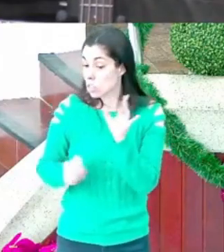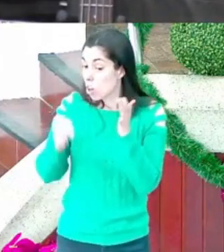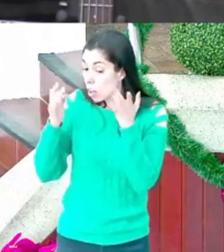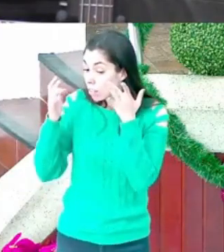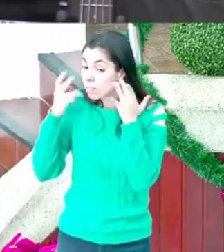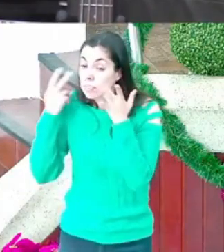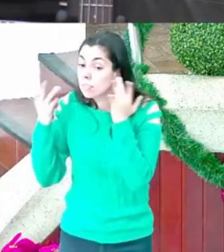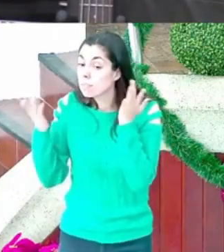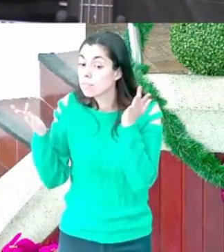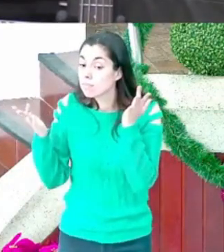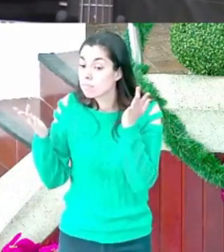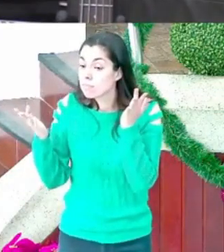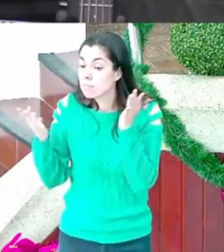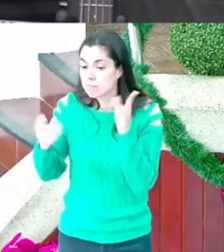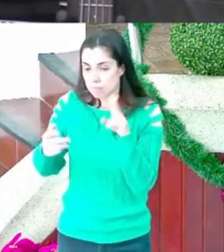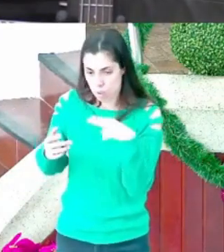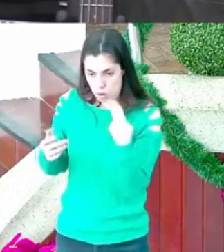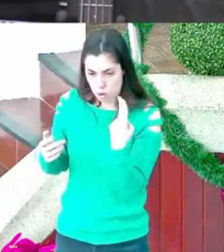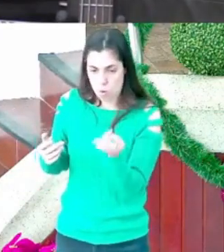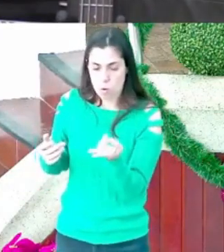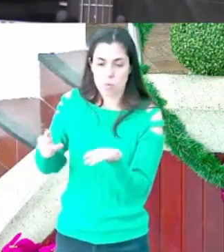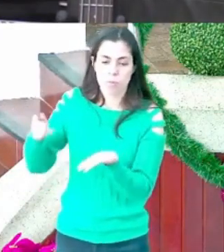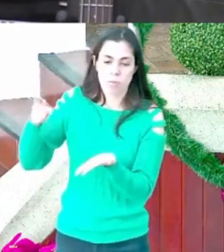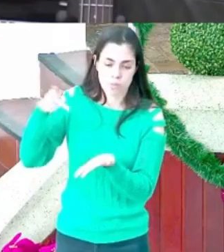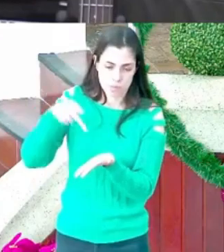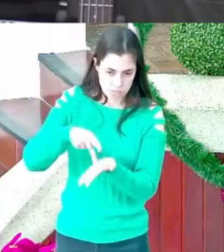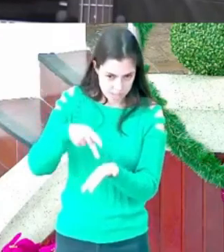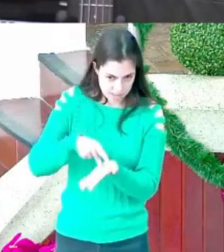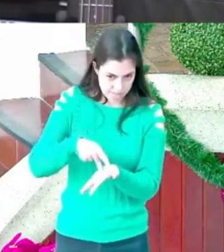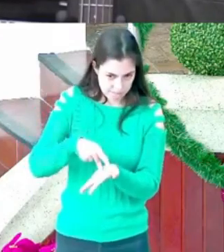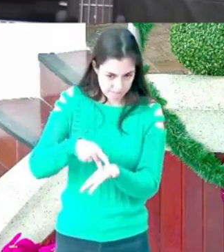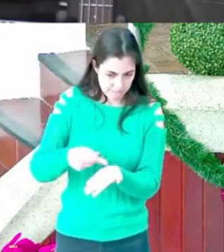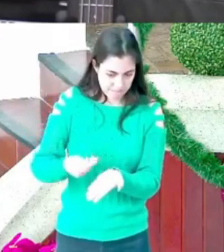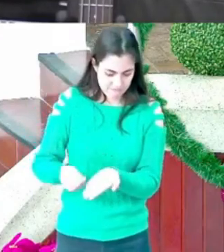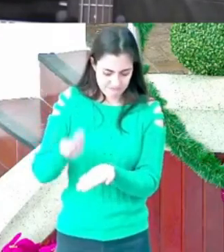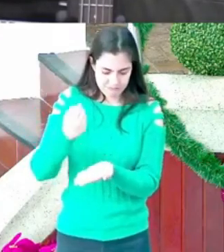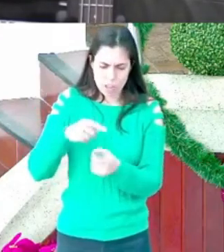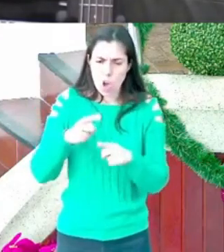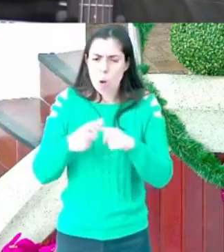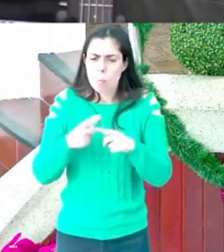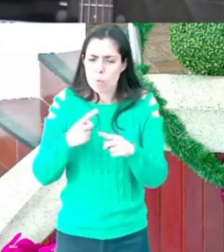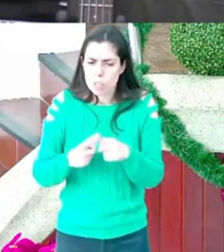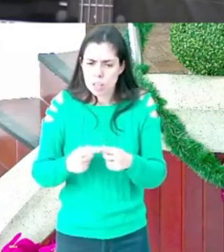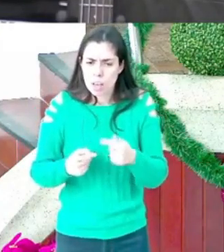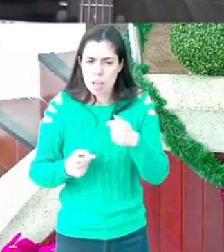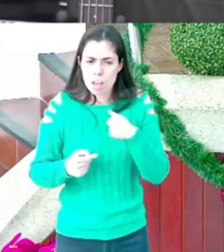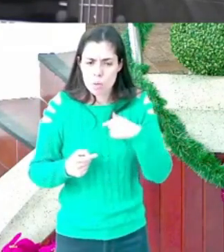finalidade, o propósito, por que fazemos o que fazemos.